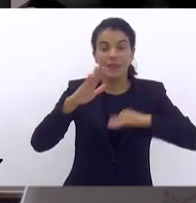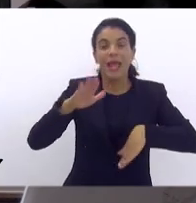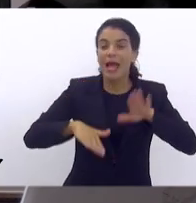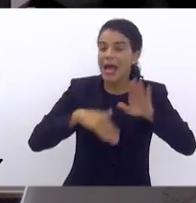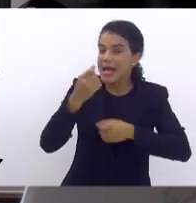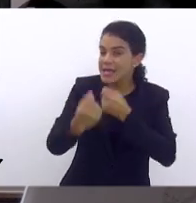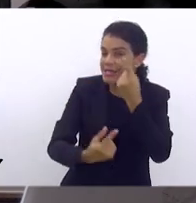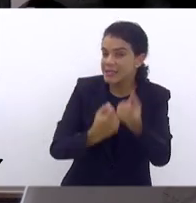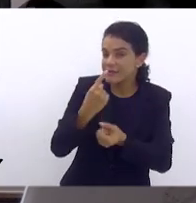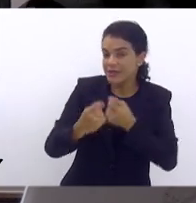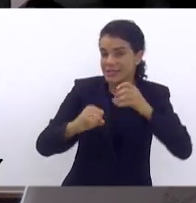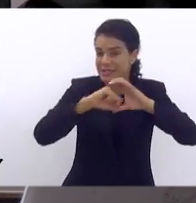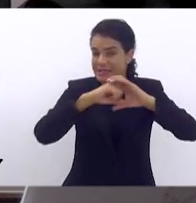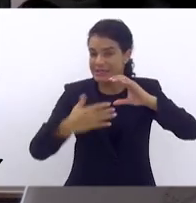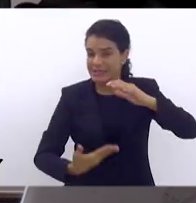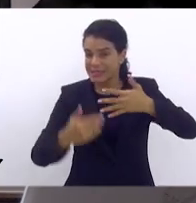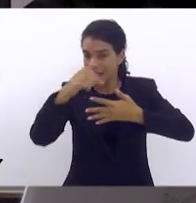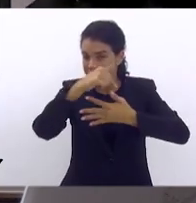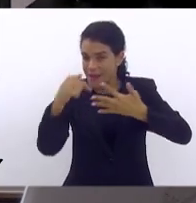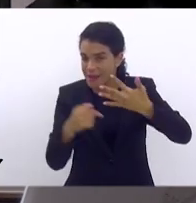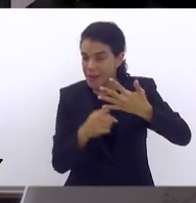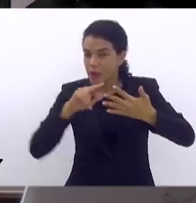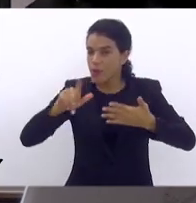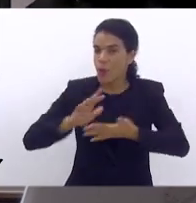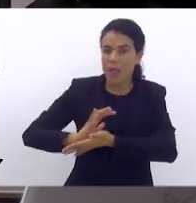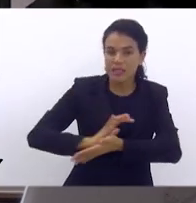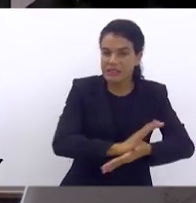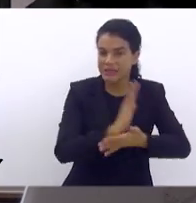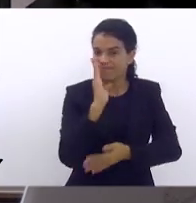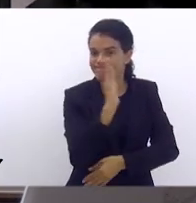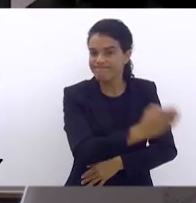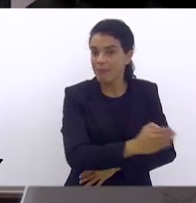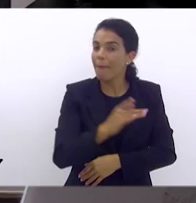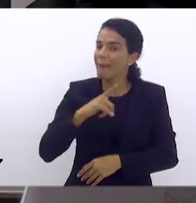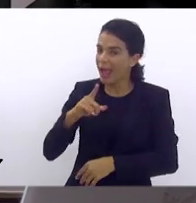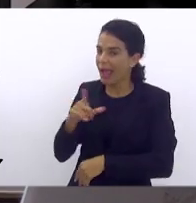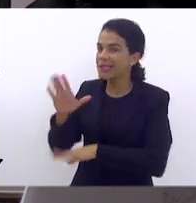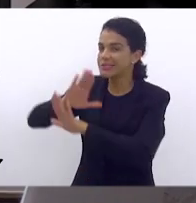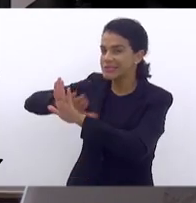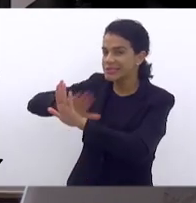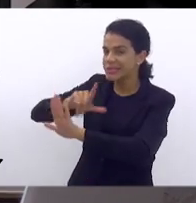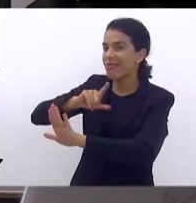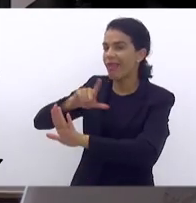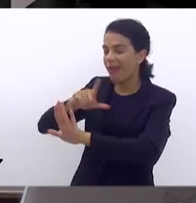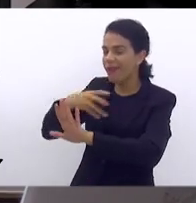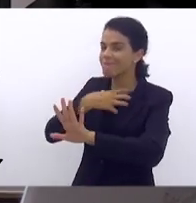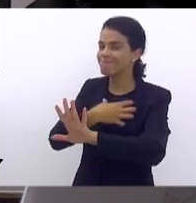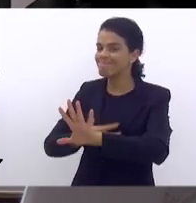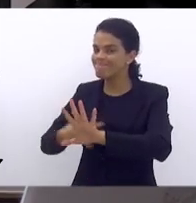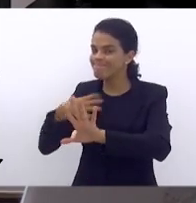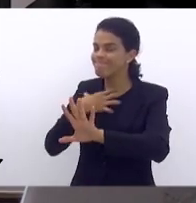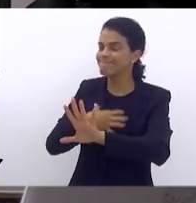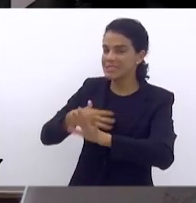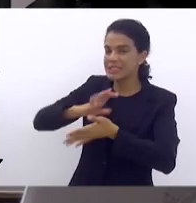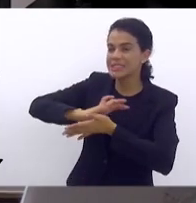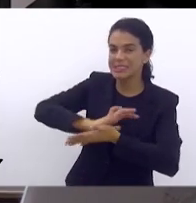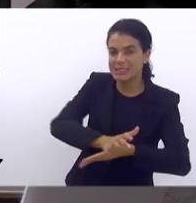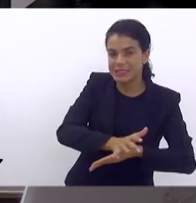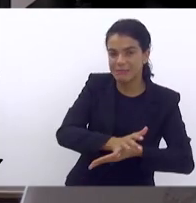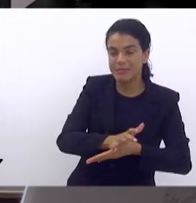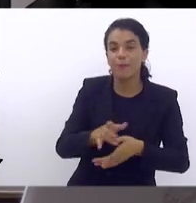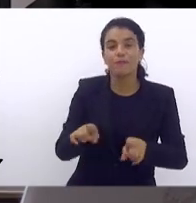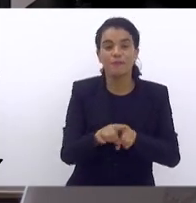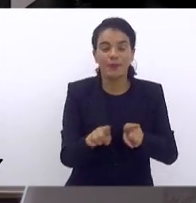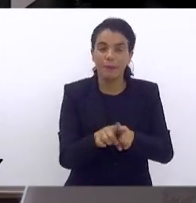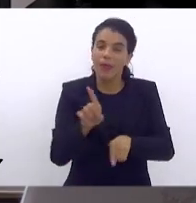vezes esses critérios não sejam diretamente discriminatórios Mas indiretamente eles podem provocar essa discriminação E